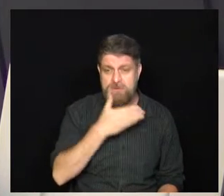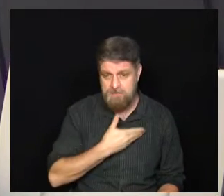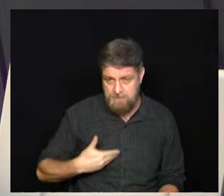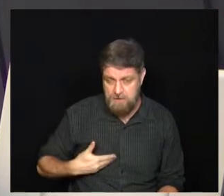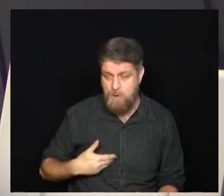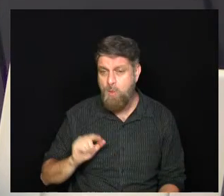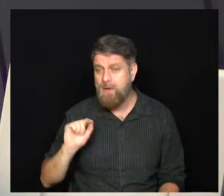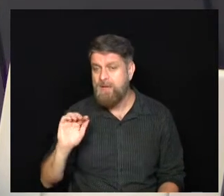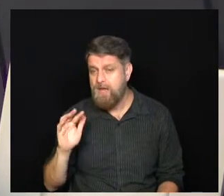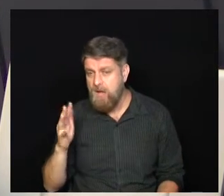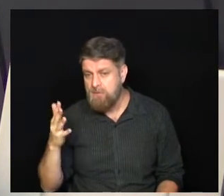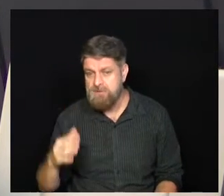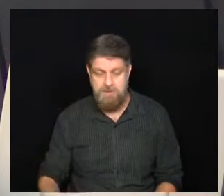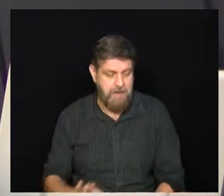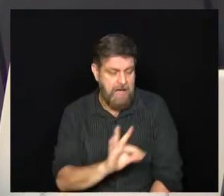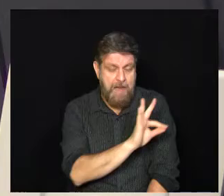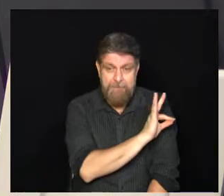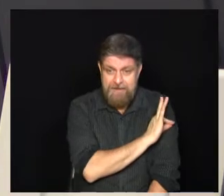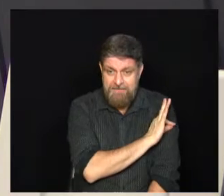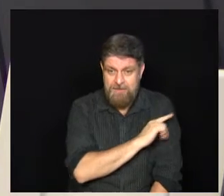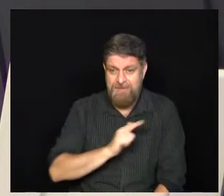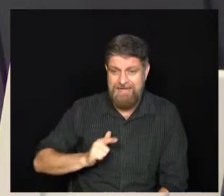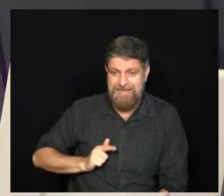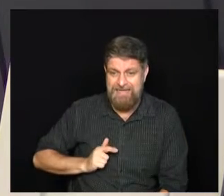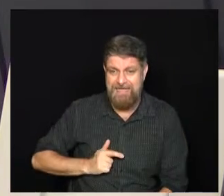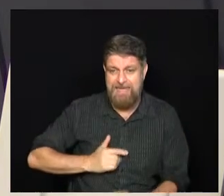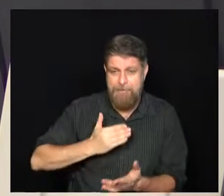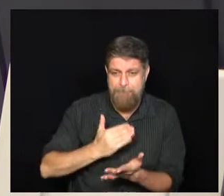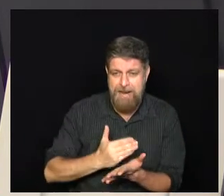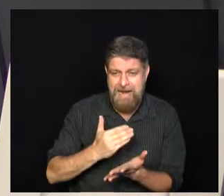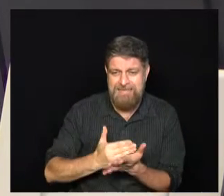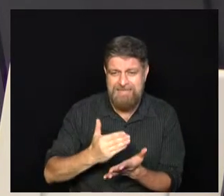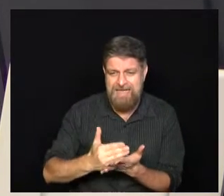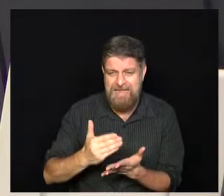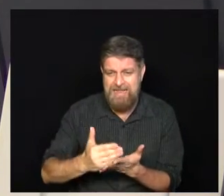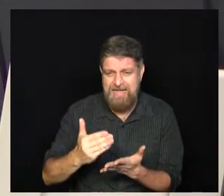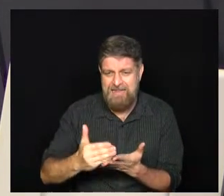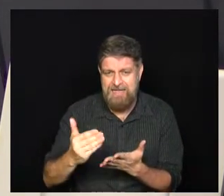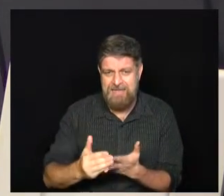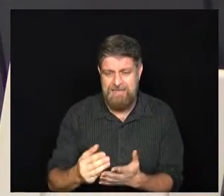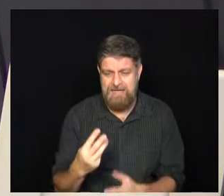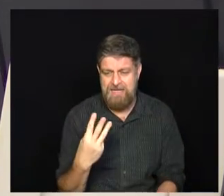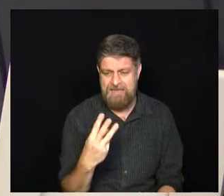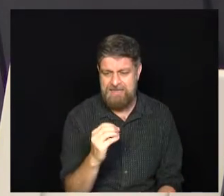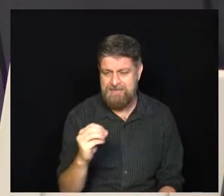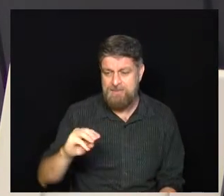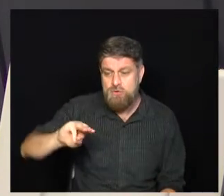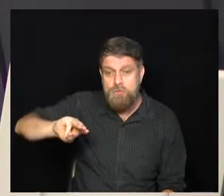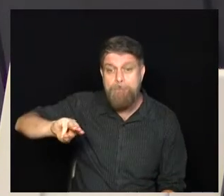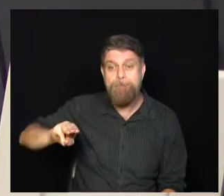Executivo tem aí um parcelamento a pagar anual aí acima de 300 milhões,